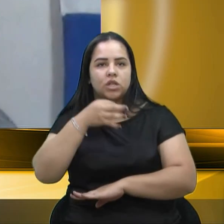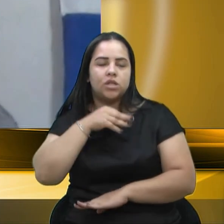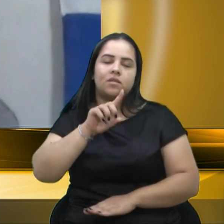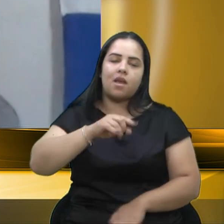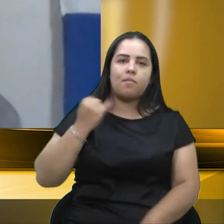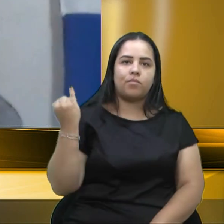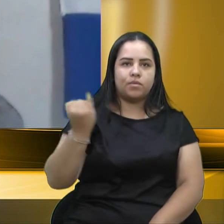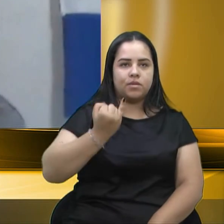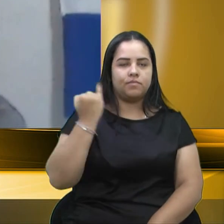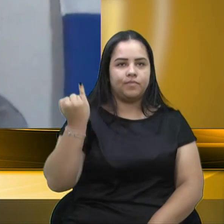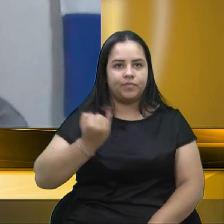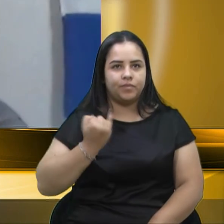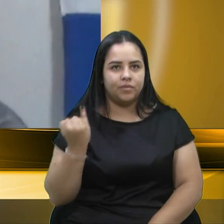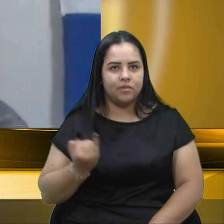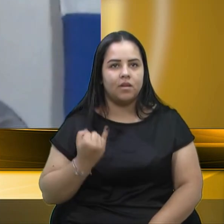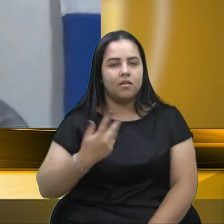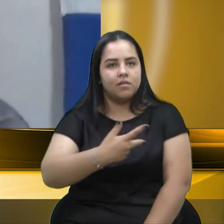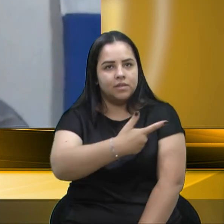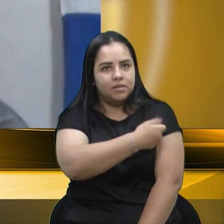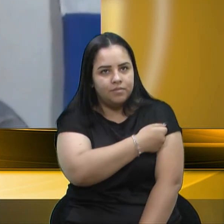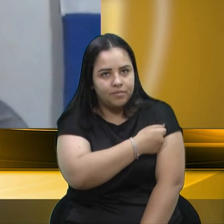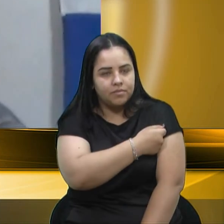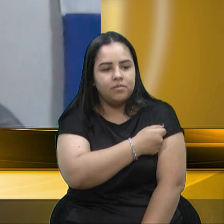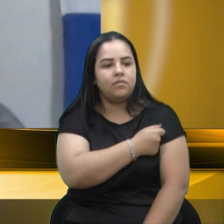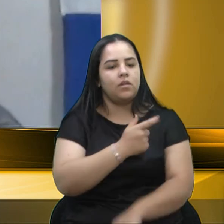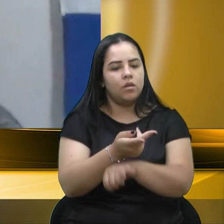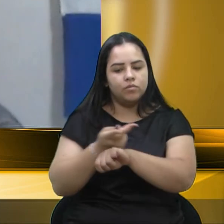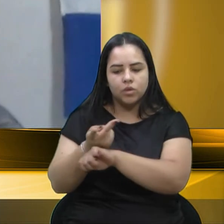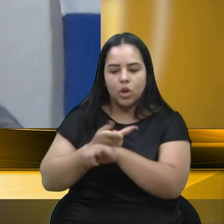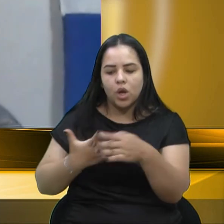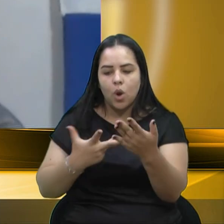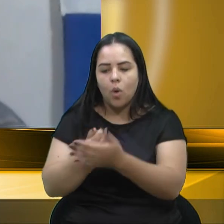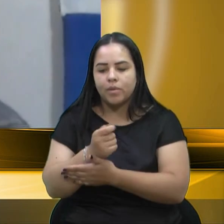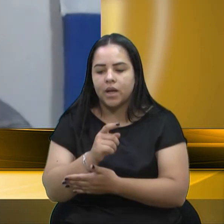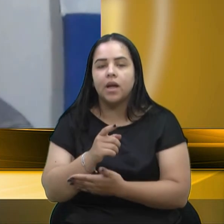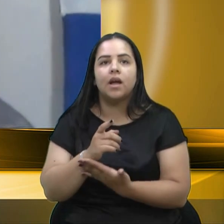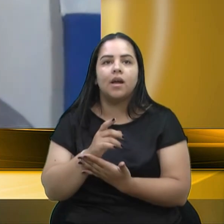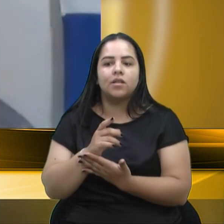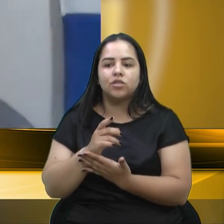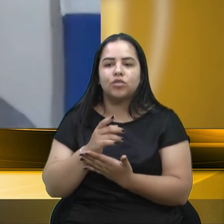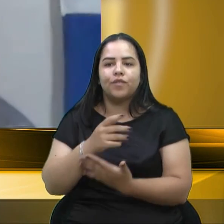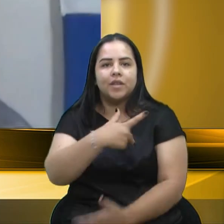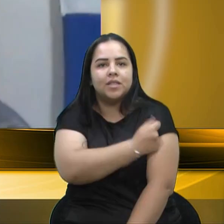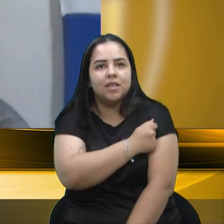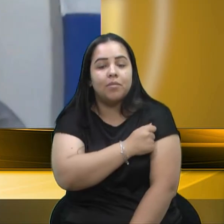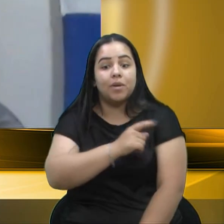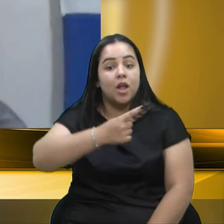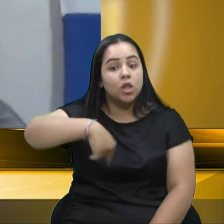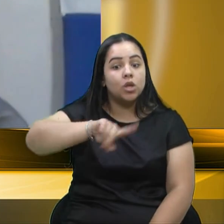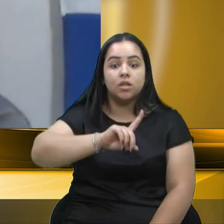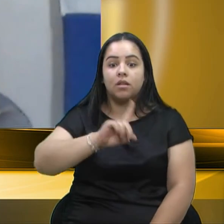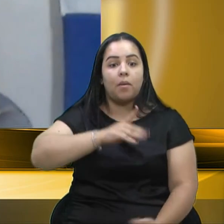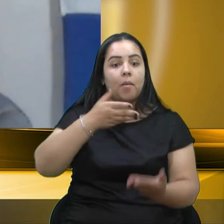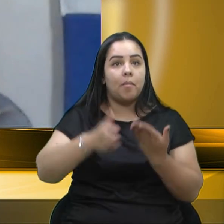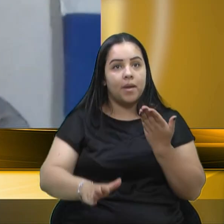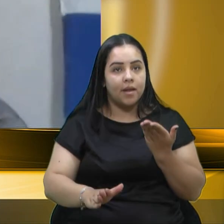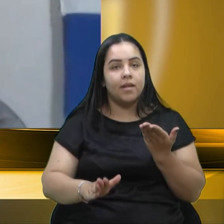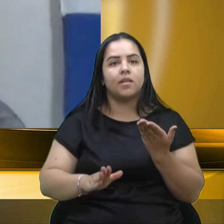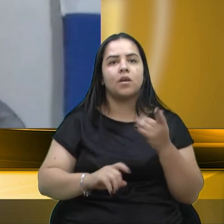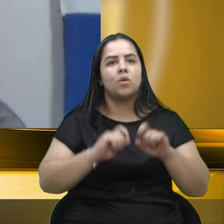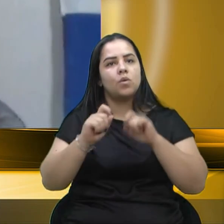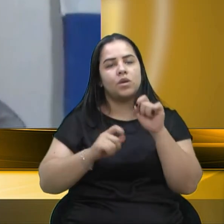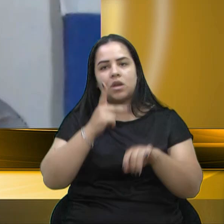importante na vacinação, na busca e na compra direta por vacinas, para que a gente não perca mais do que já se